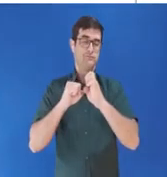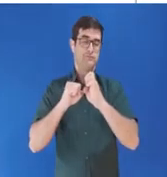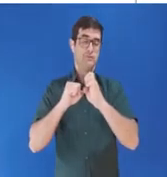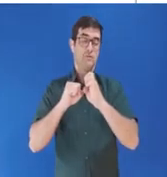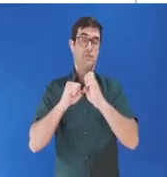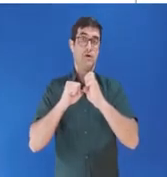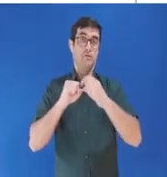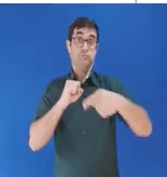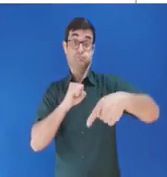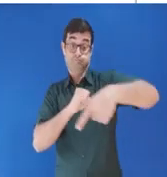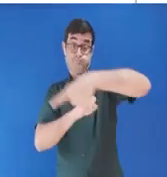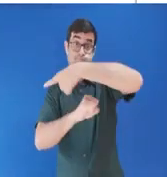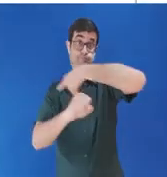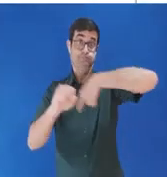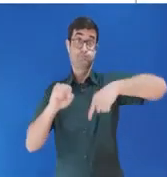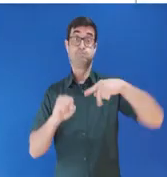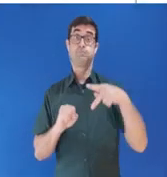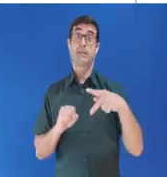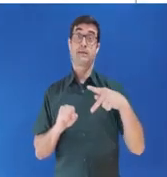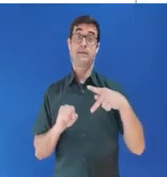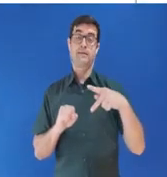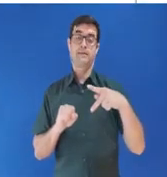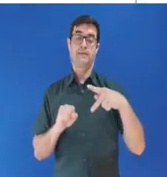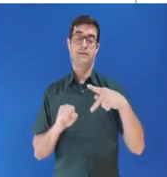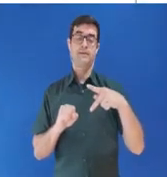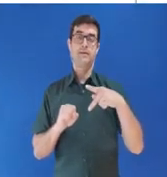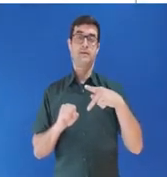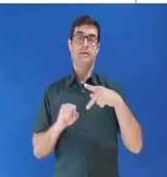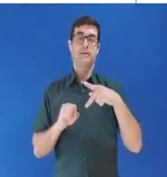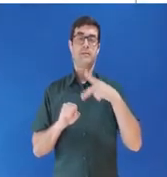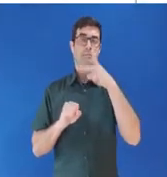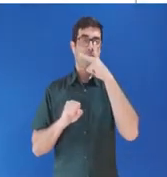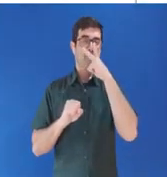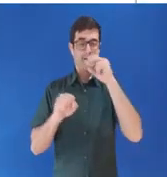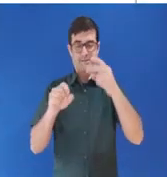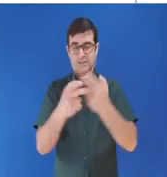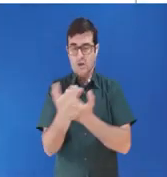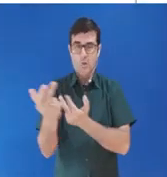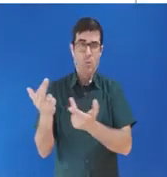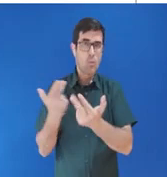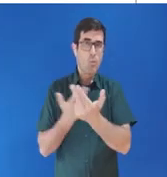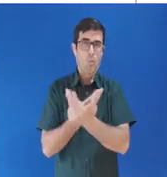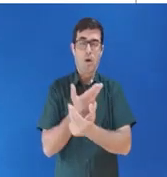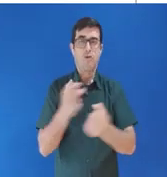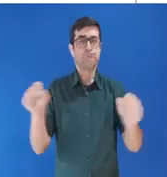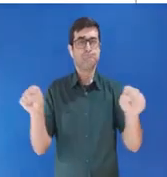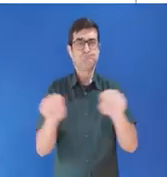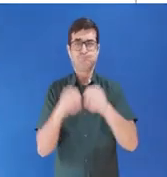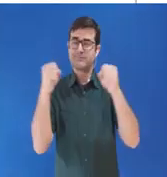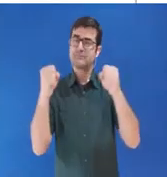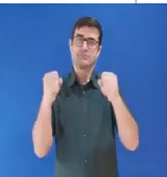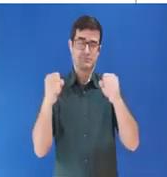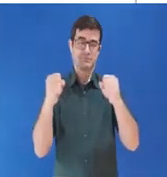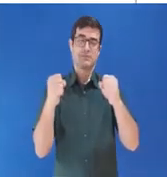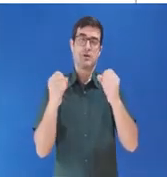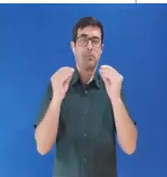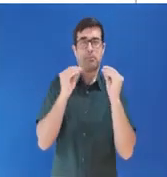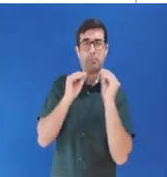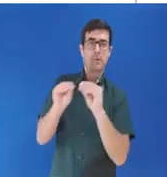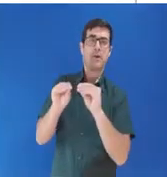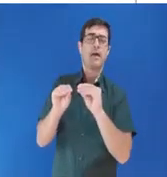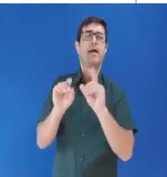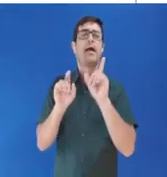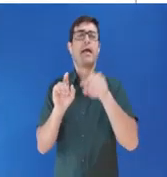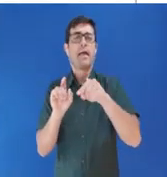orbital P, quebraria a simetria. Então, este processo tende a ser